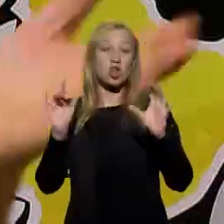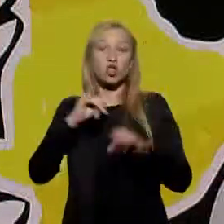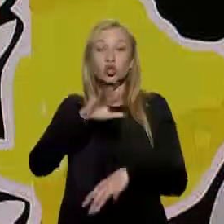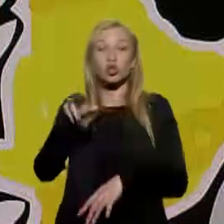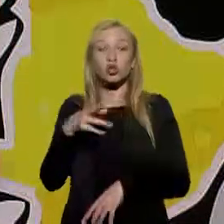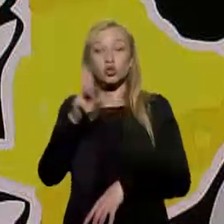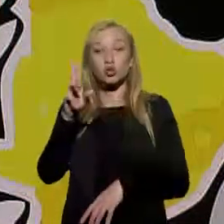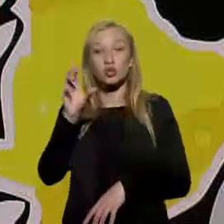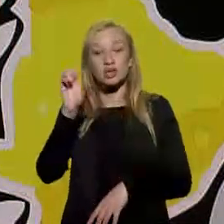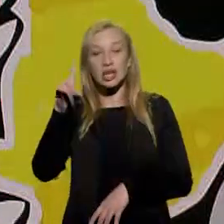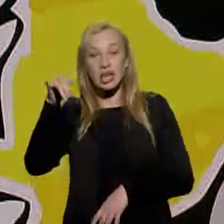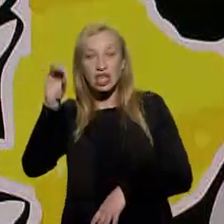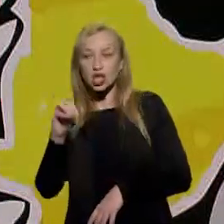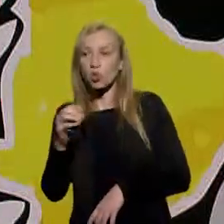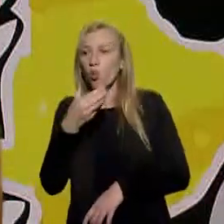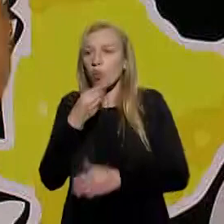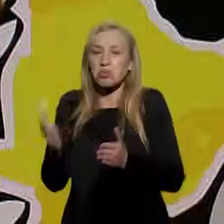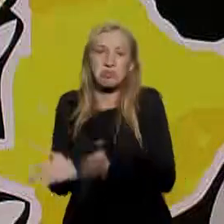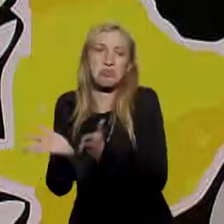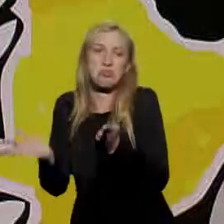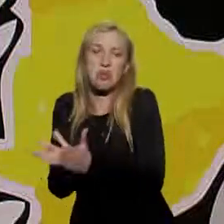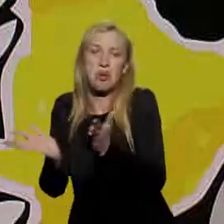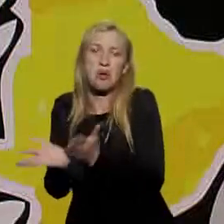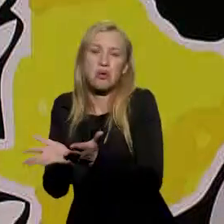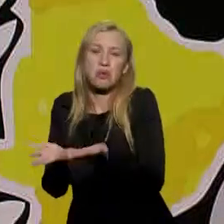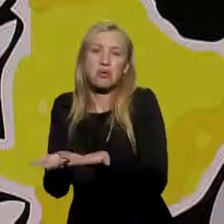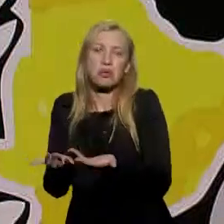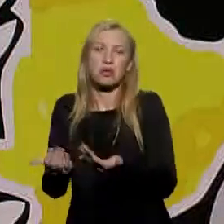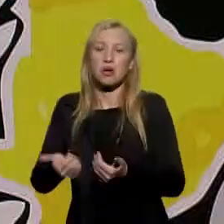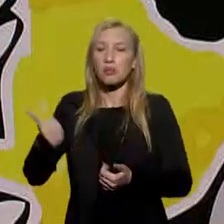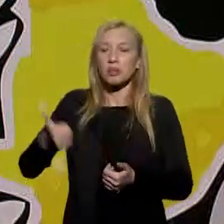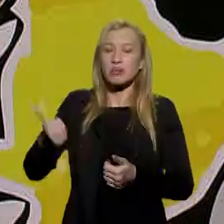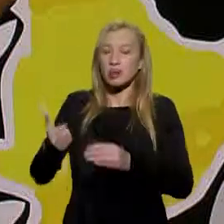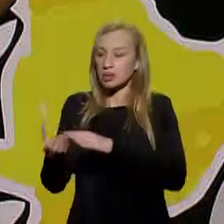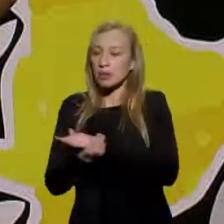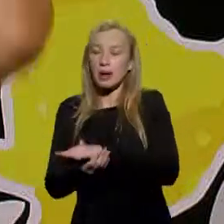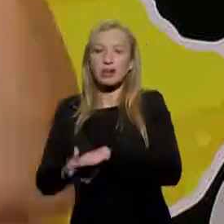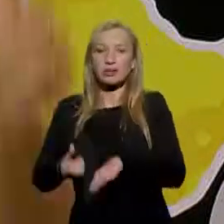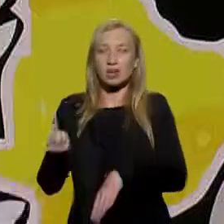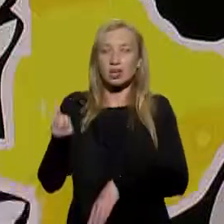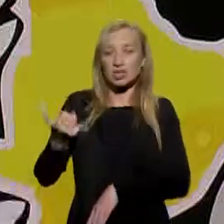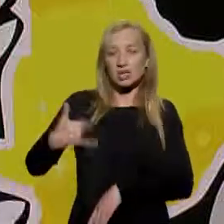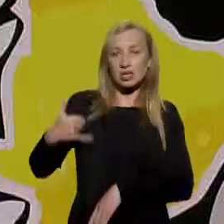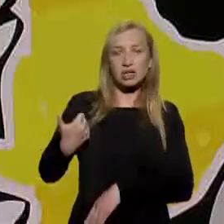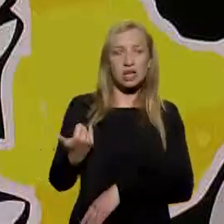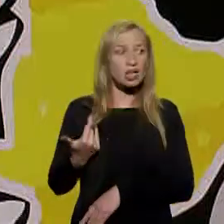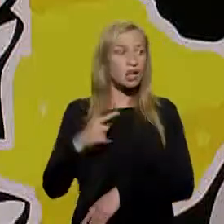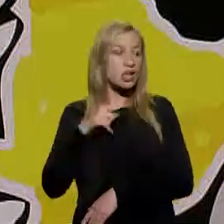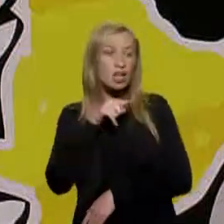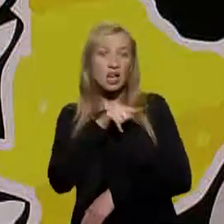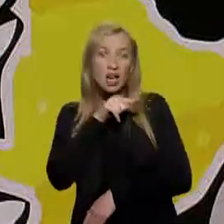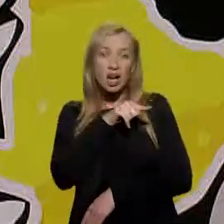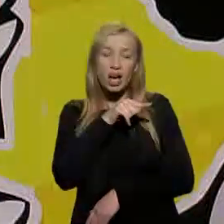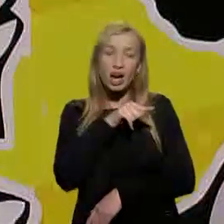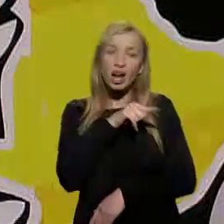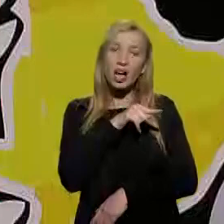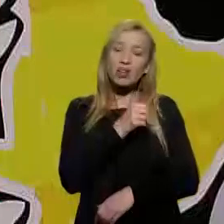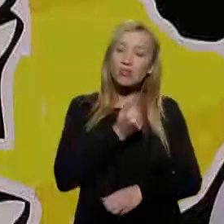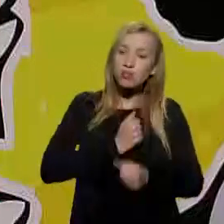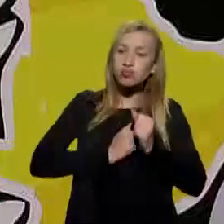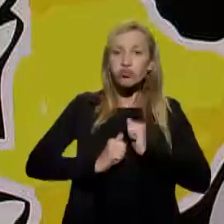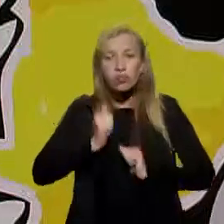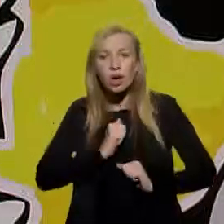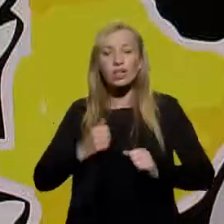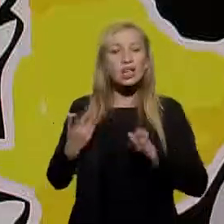juscelino um cara que veio de uma vida muito miserável acho que fui o primeiro a desafiar os seis anos de idade e no entanto ela ela foi-se